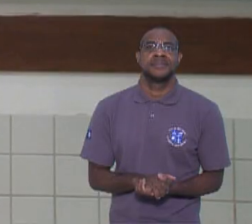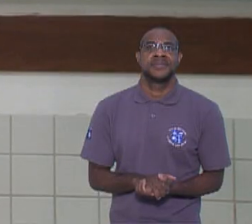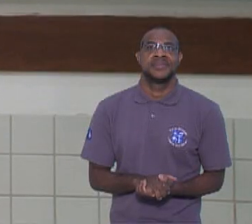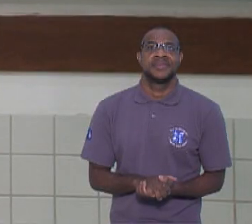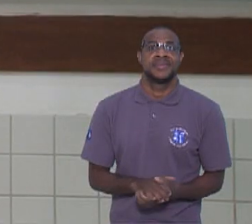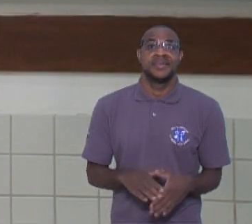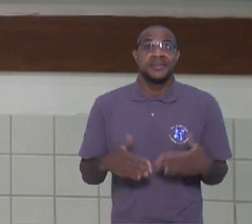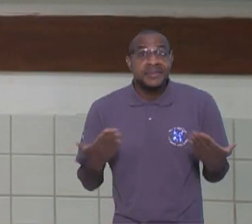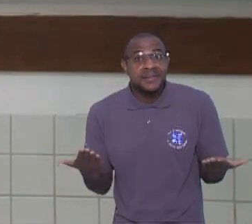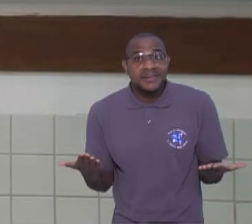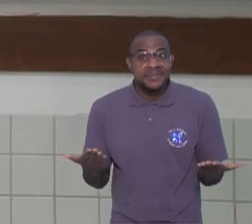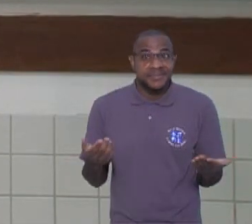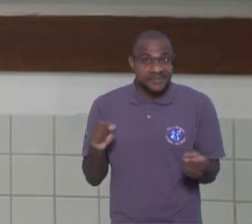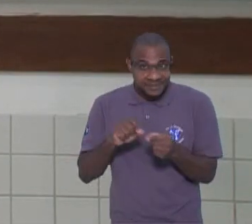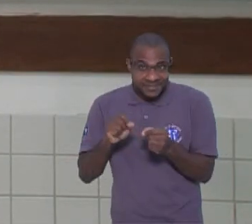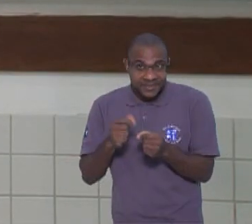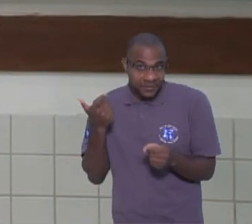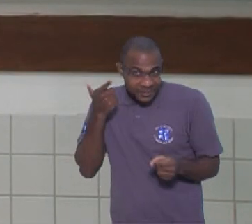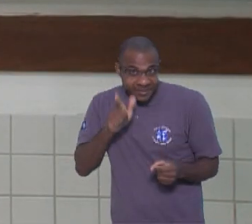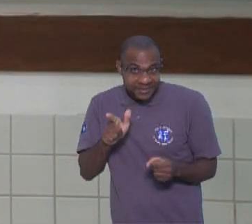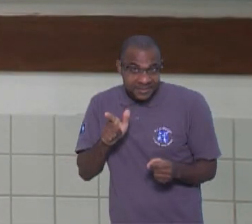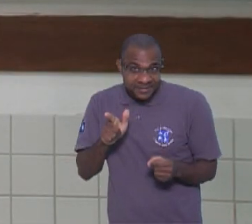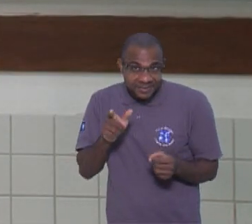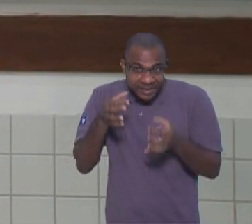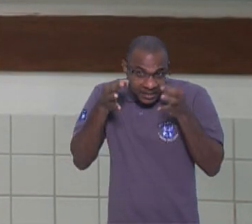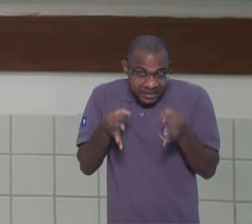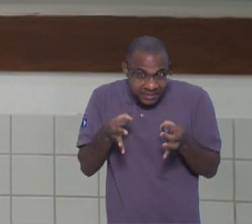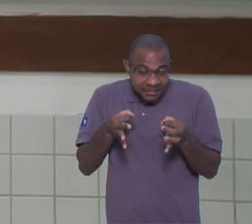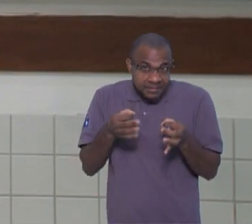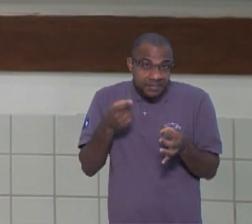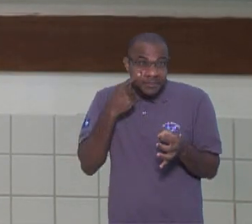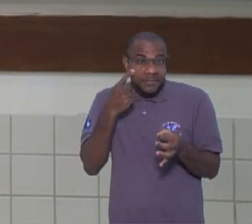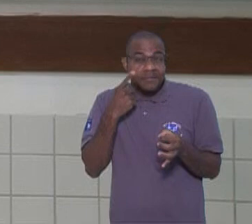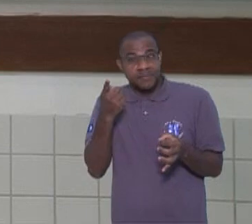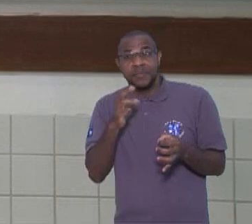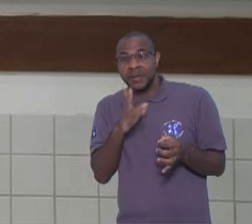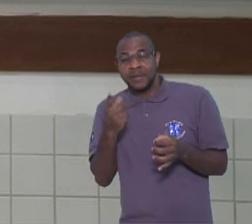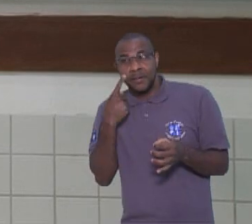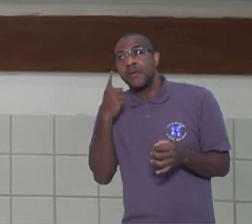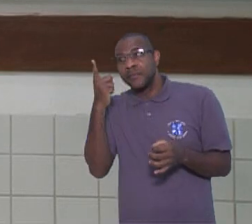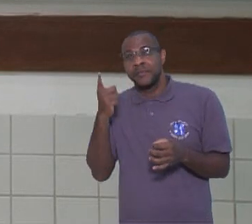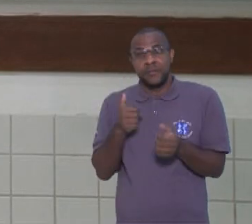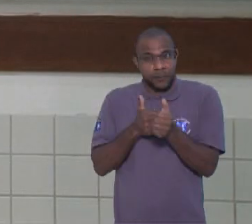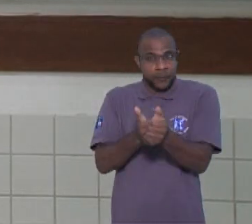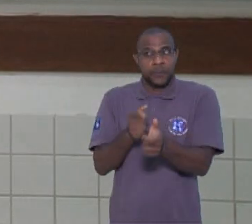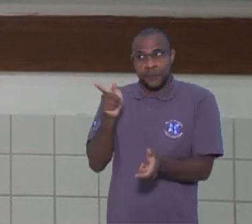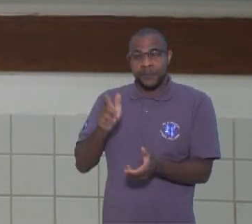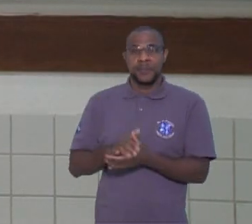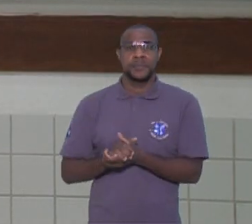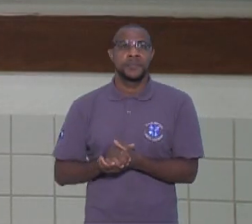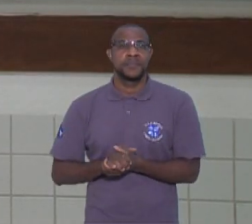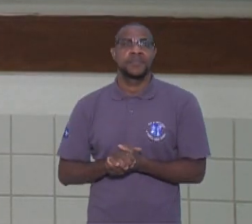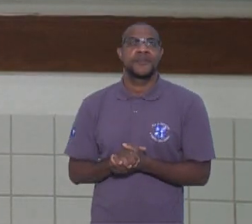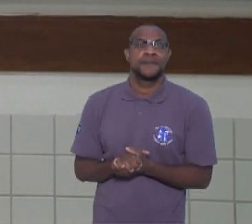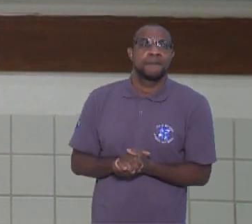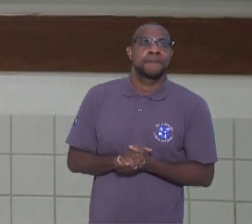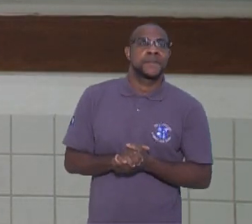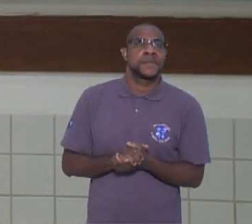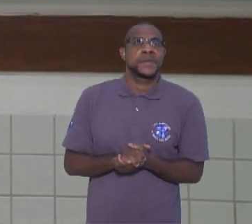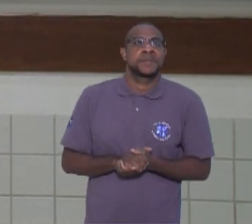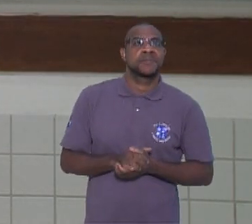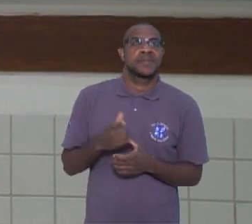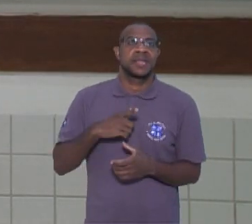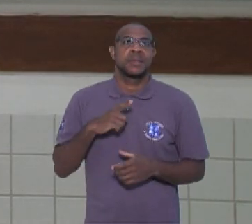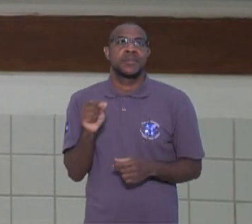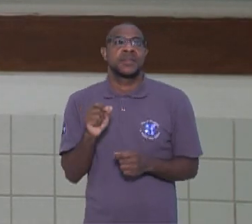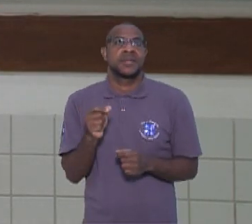aí, galera, fizeram? Conseguiram fazer tudo certinho? Vamos para a resposta? Me acompanhe. Ok, nós